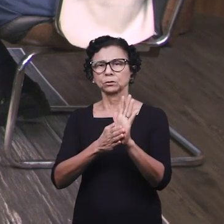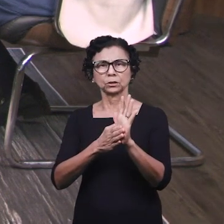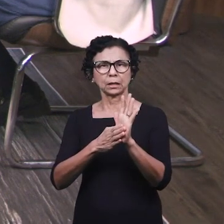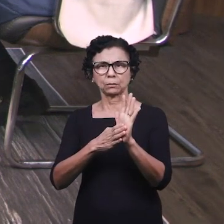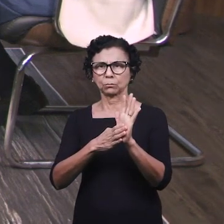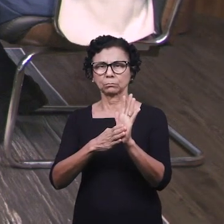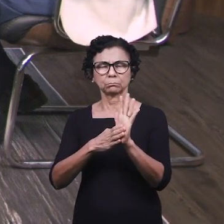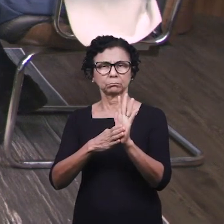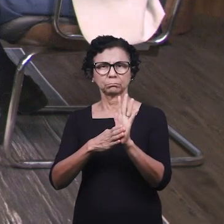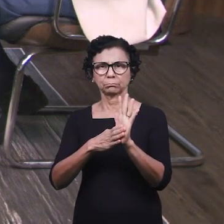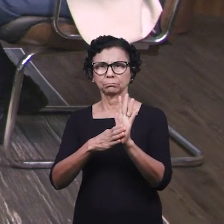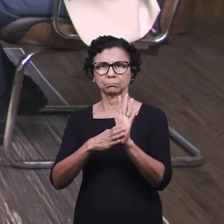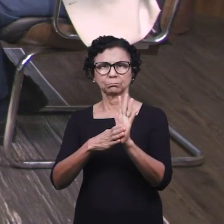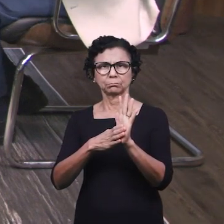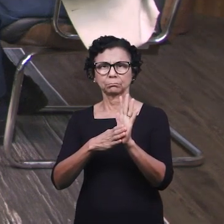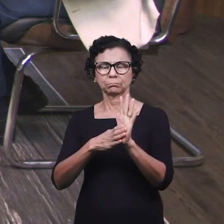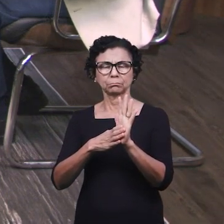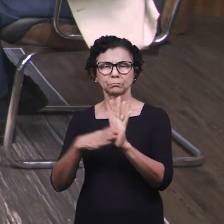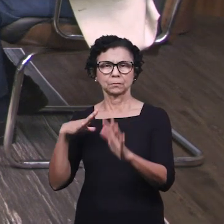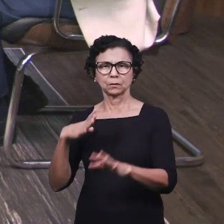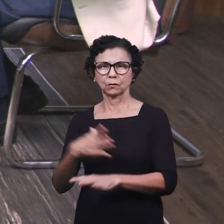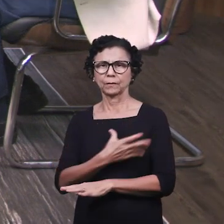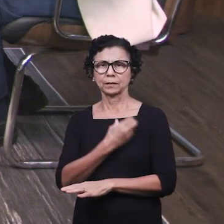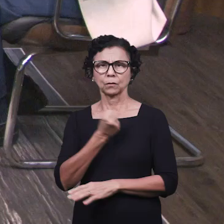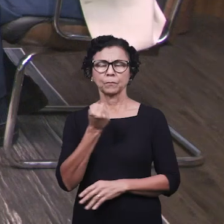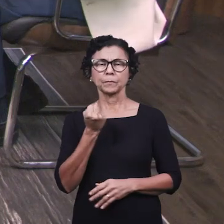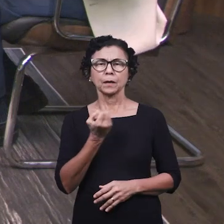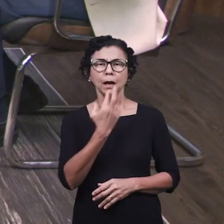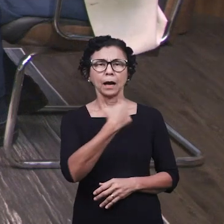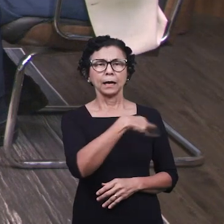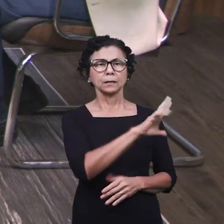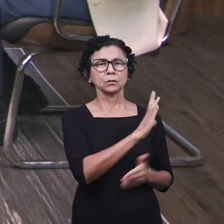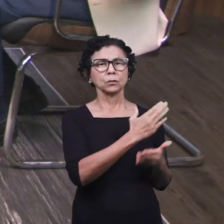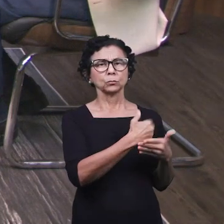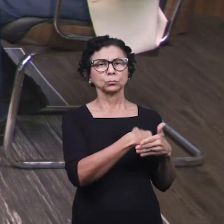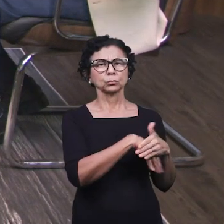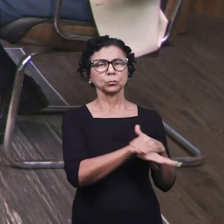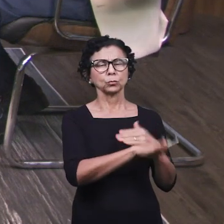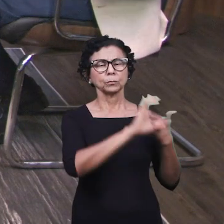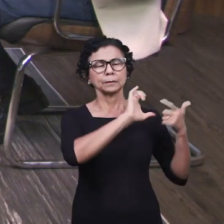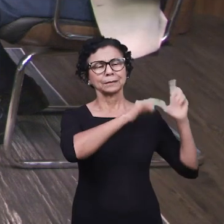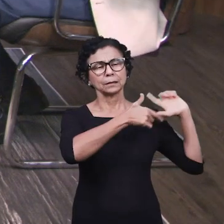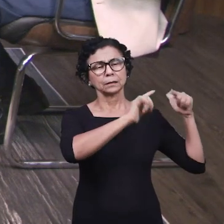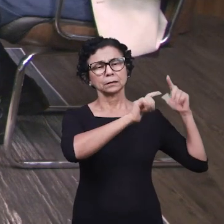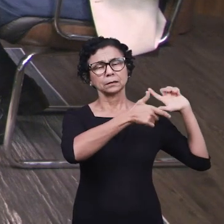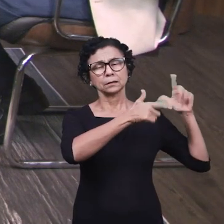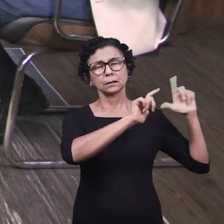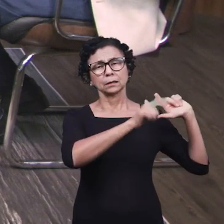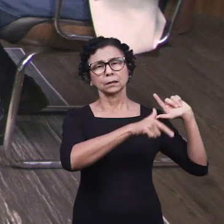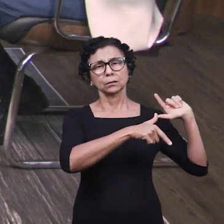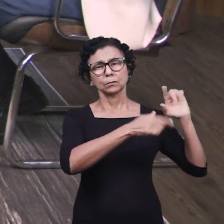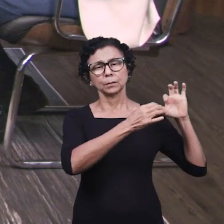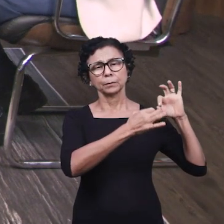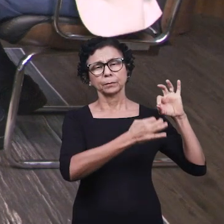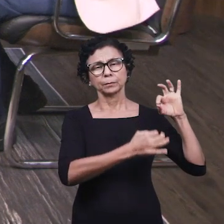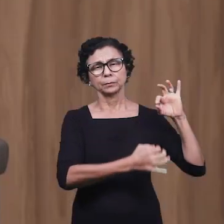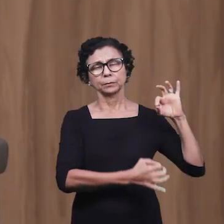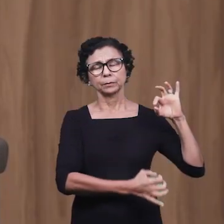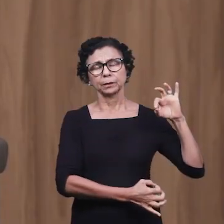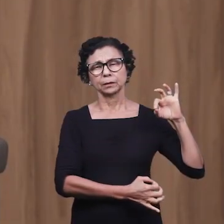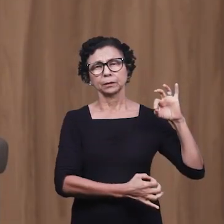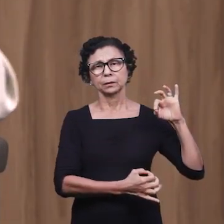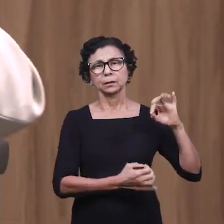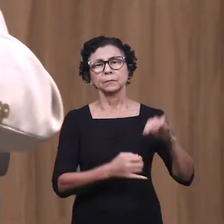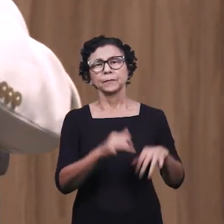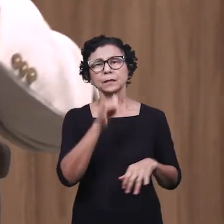uma religião. A religião, ela é estática, ela para nos conhecimentos iniciais e fica ali. Então você faz um curso